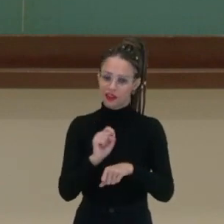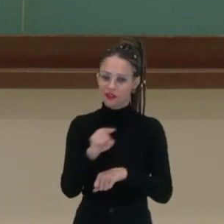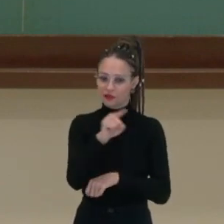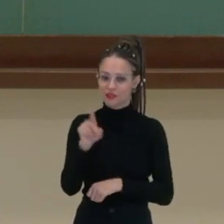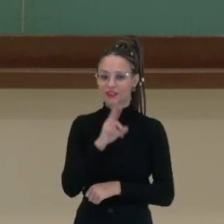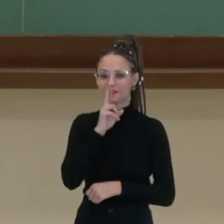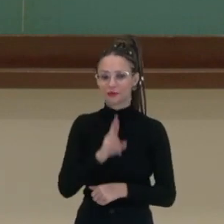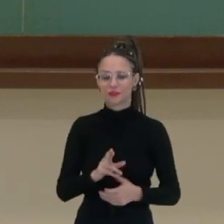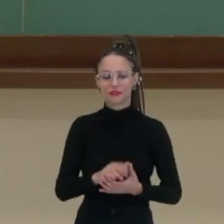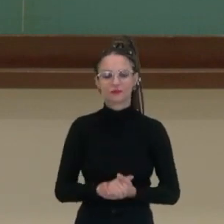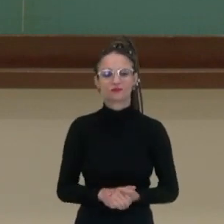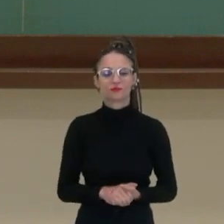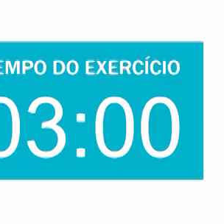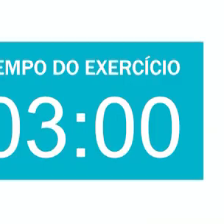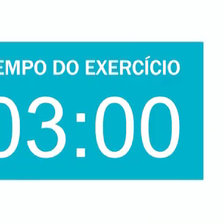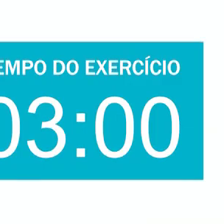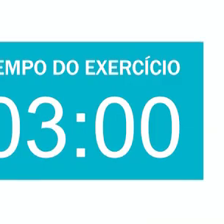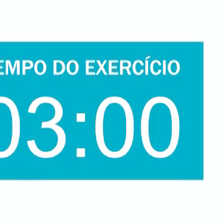com uma possível resposta.